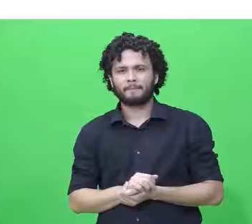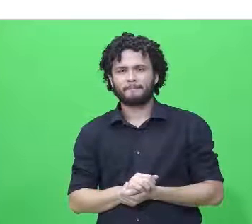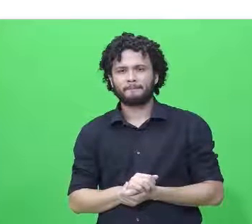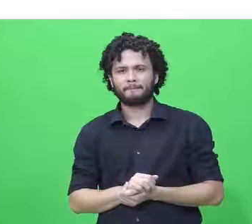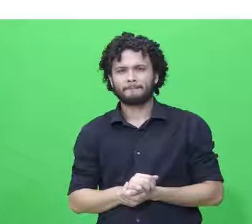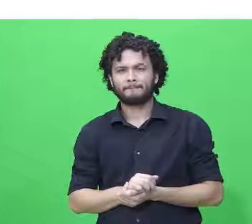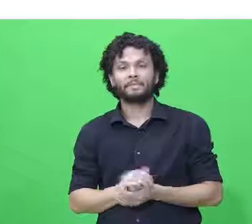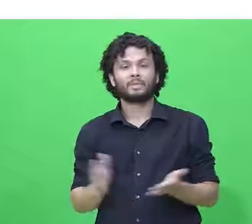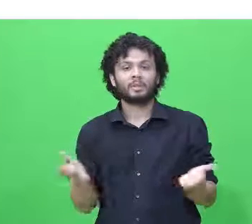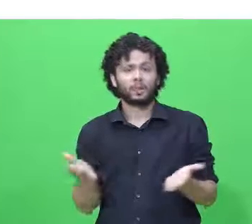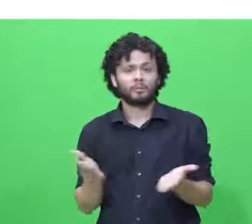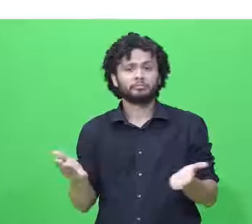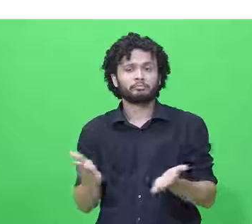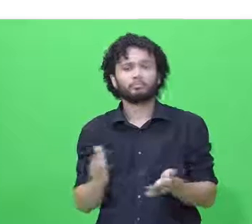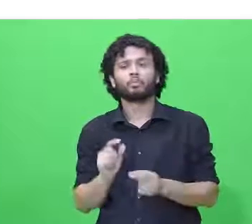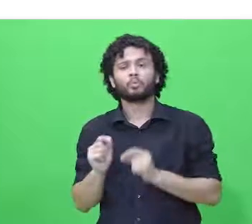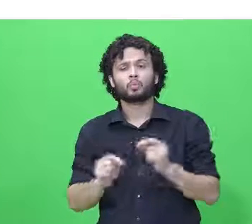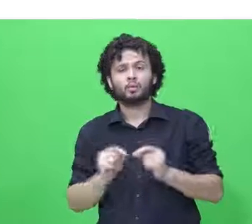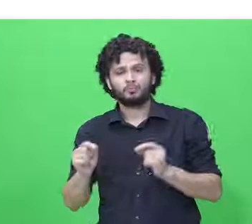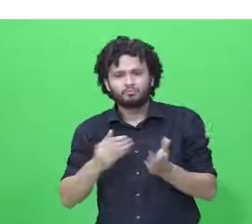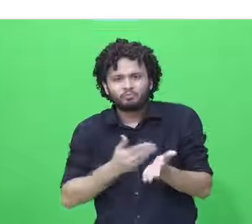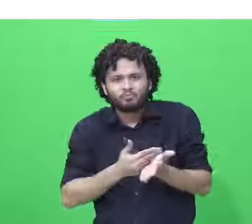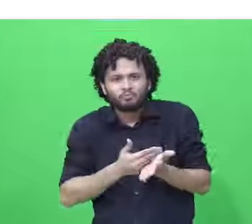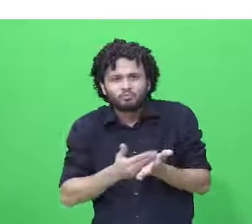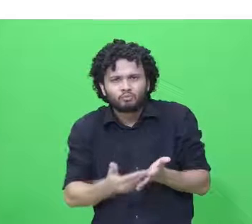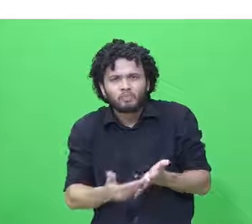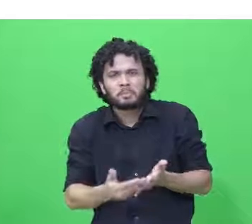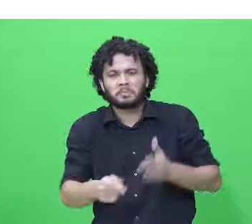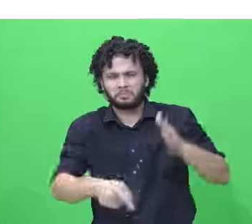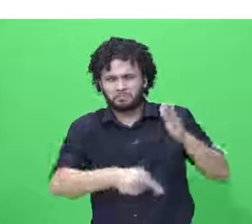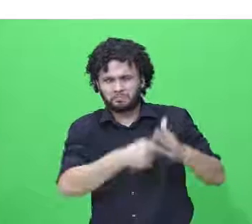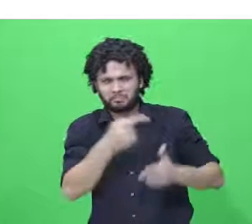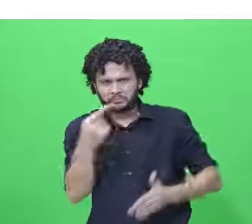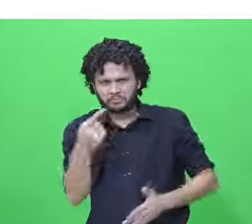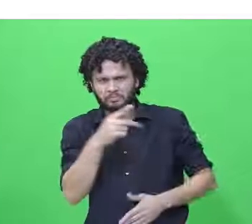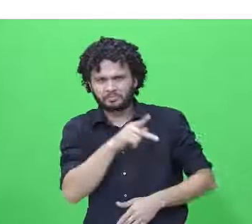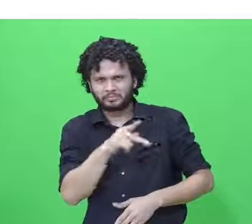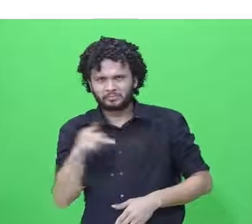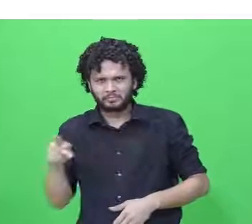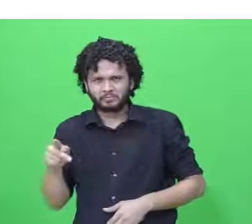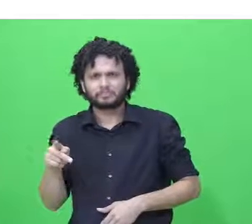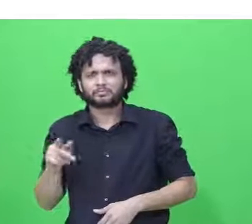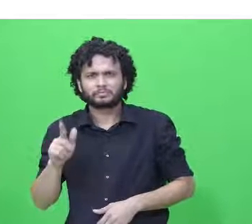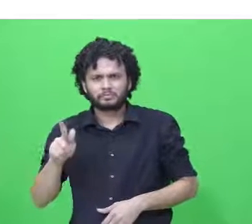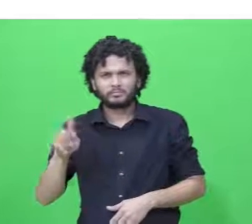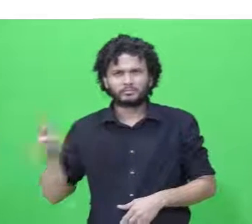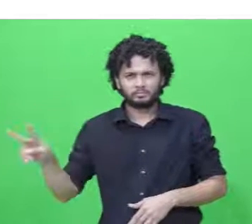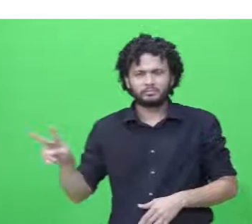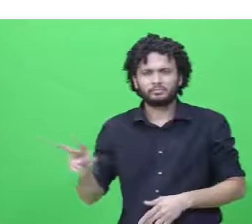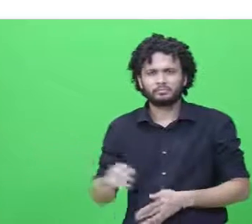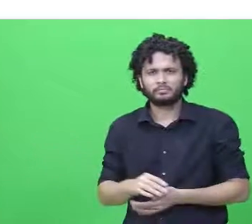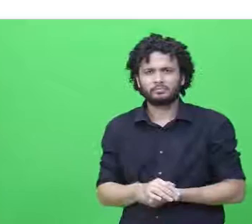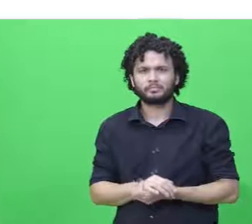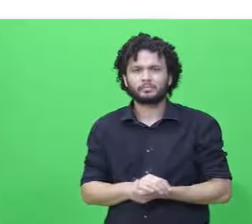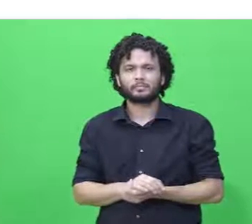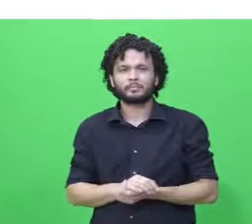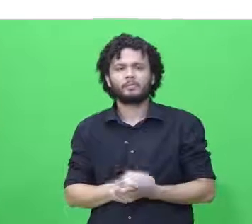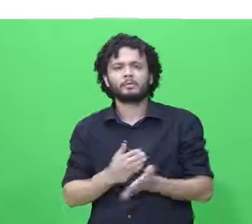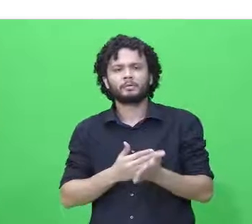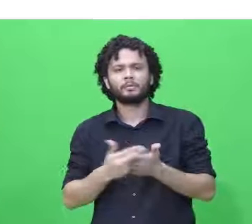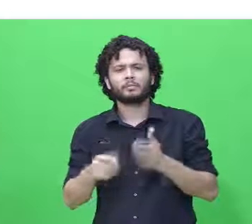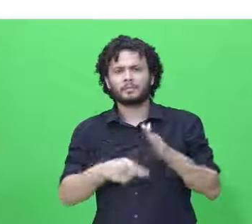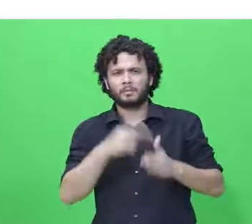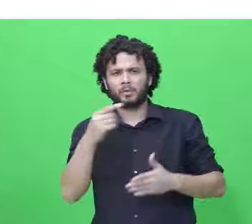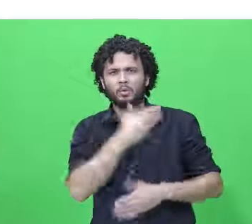Vamos lá, então, né? É, então, o início, na verdade, desse primeiro governo, que é, então, o governo provisório, tá? Durante o primeiro